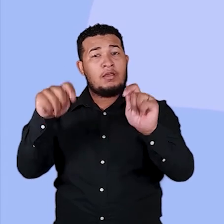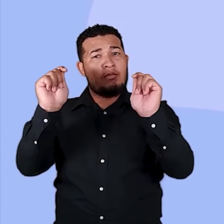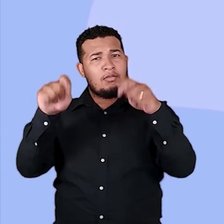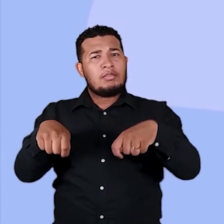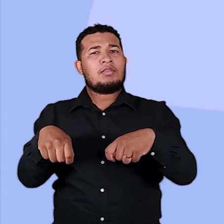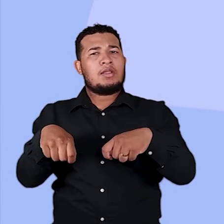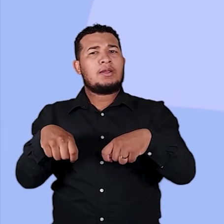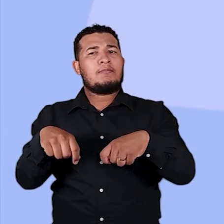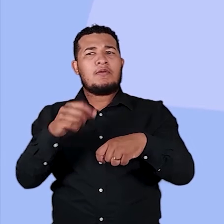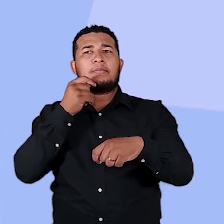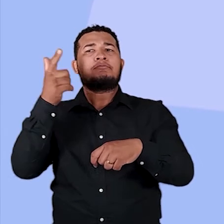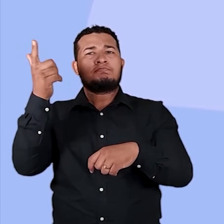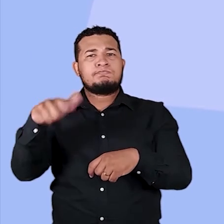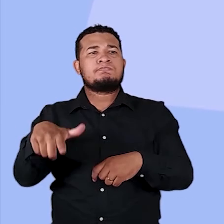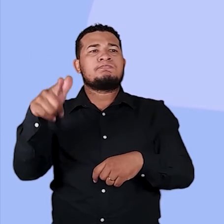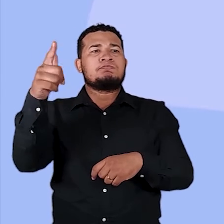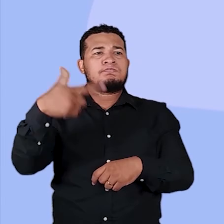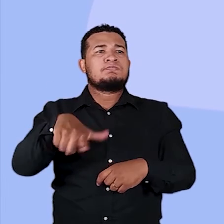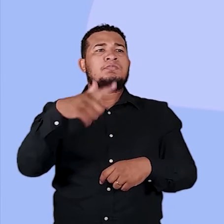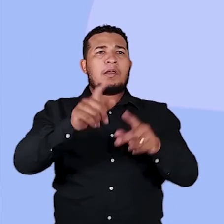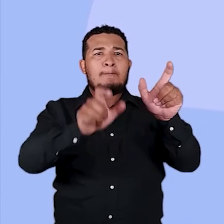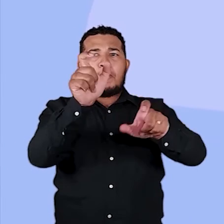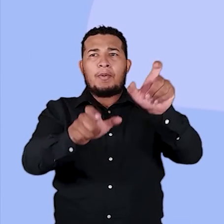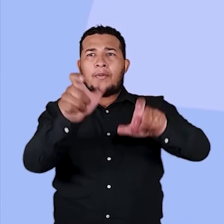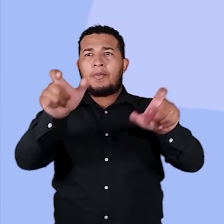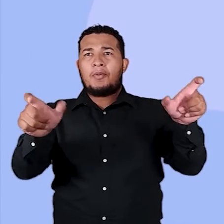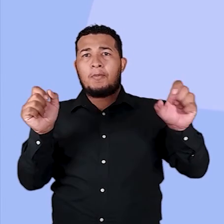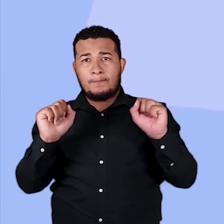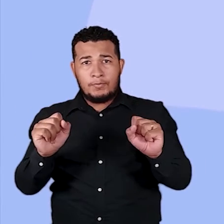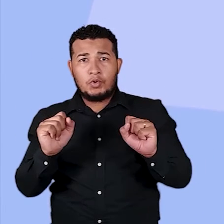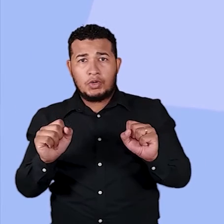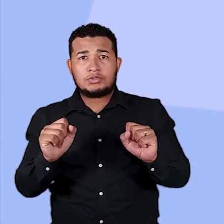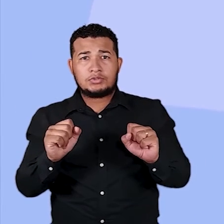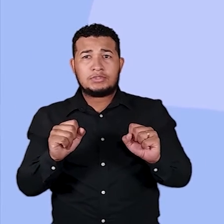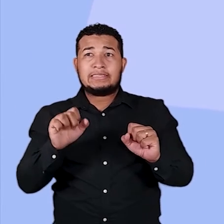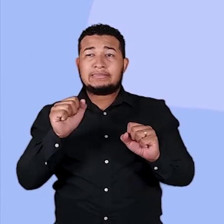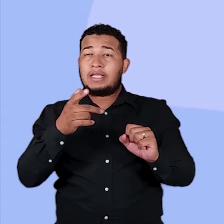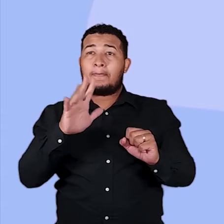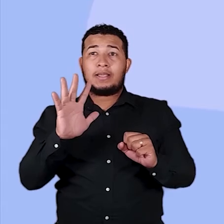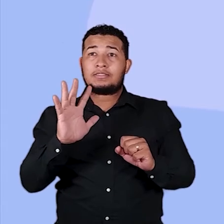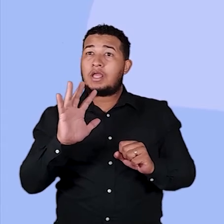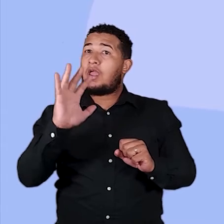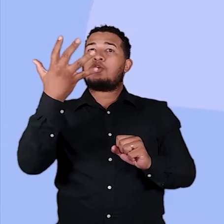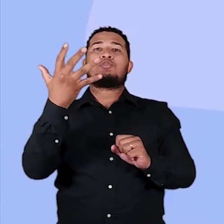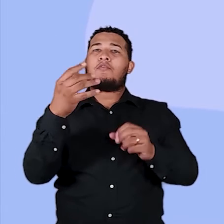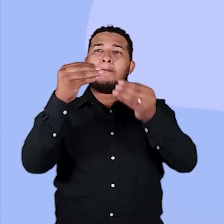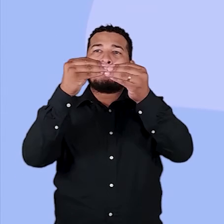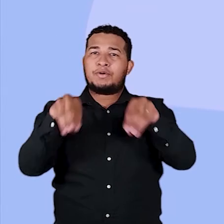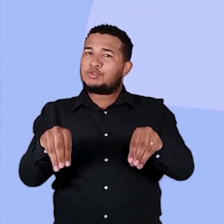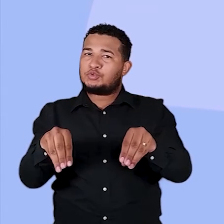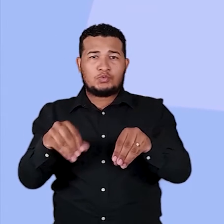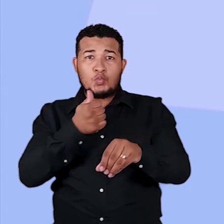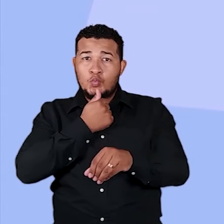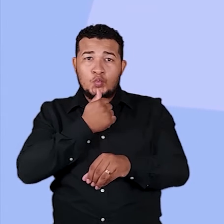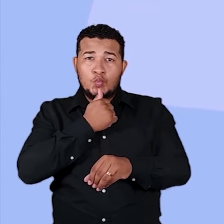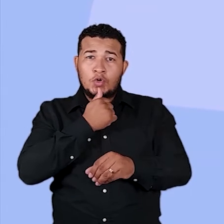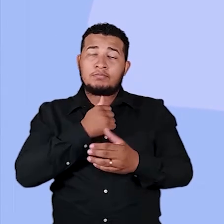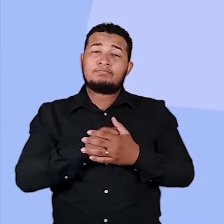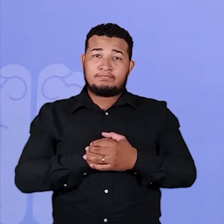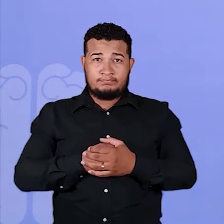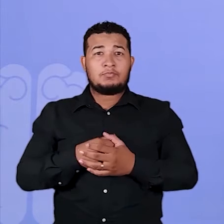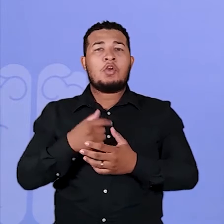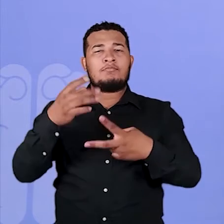deve ser capaz de ser replicada por todas as pessoas sem resultar em prejuízo para a